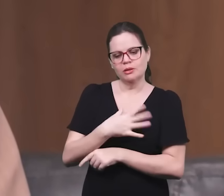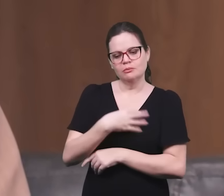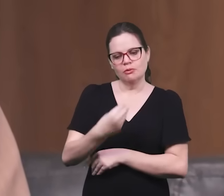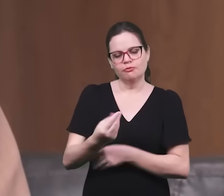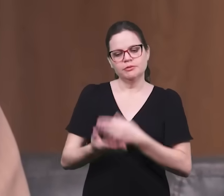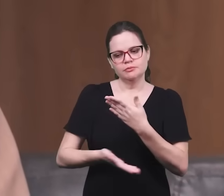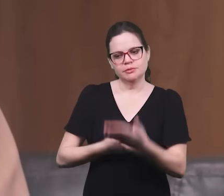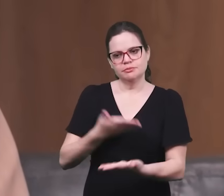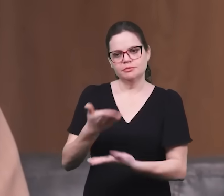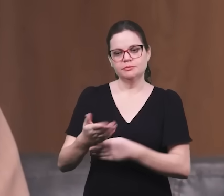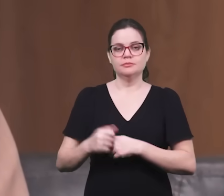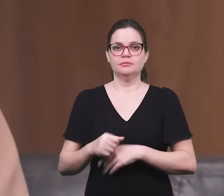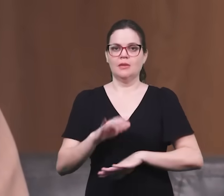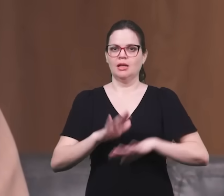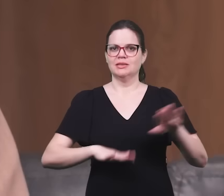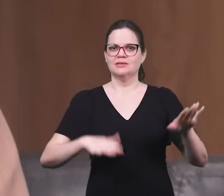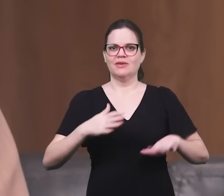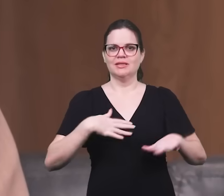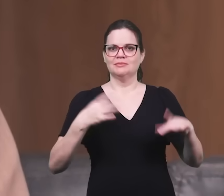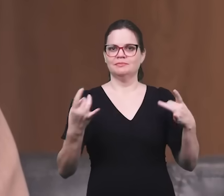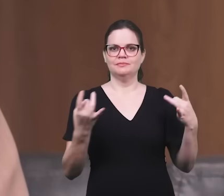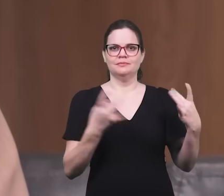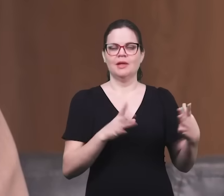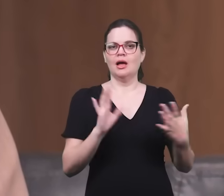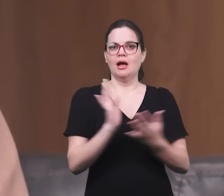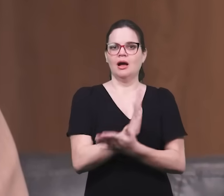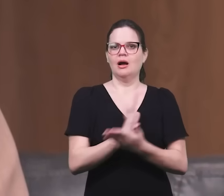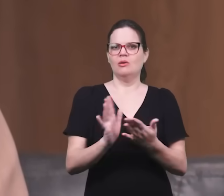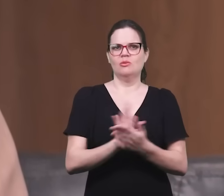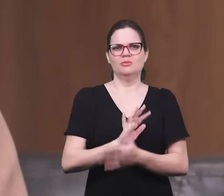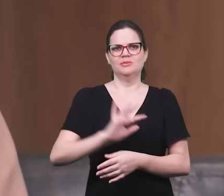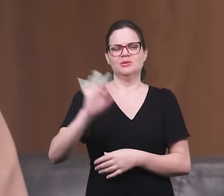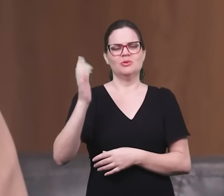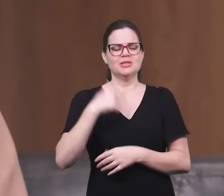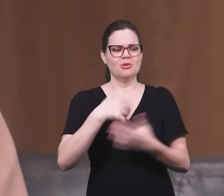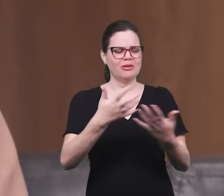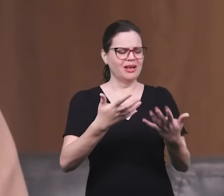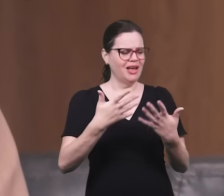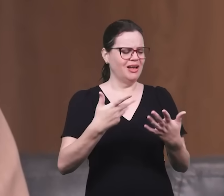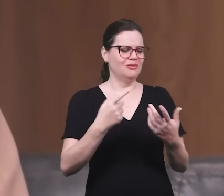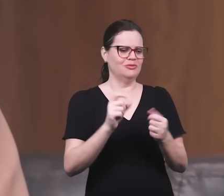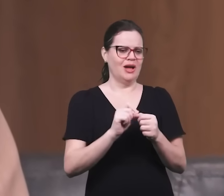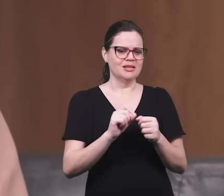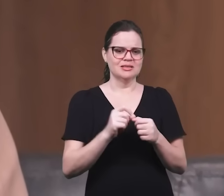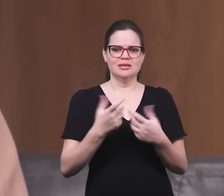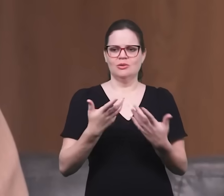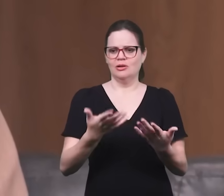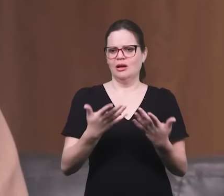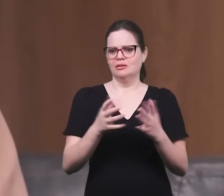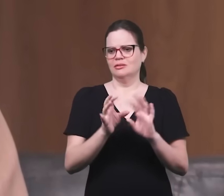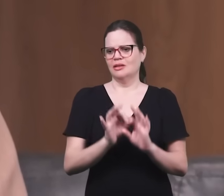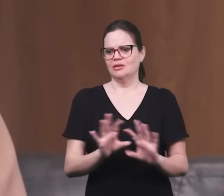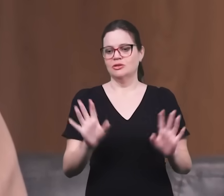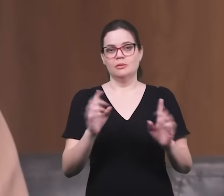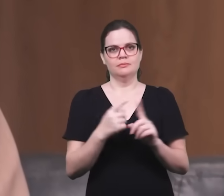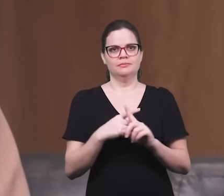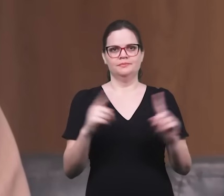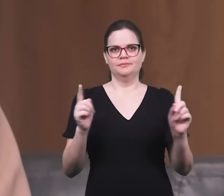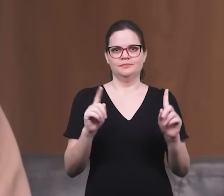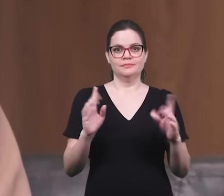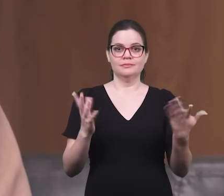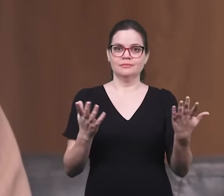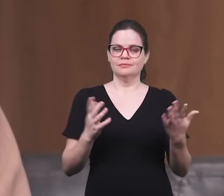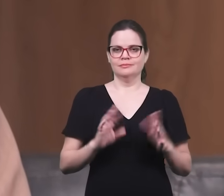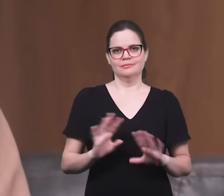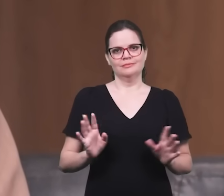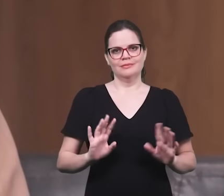é? Eles renunciam muitas vezes situações que até eles queriam deixar, abrir mão, mas eles abrem em prol